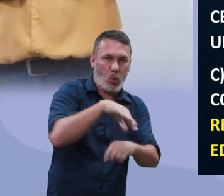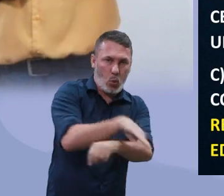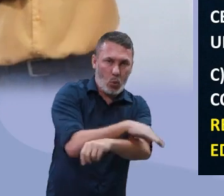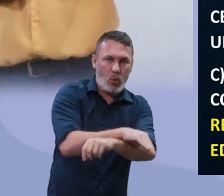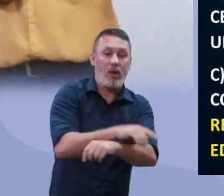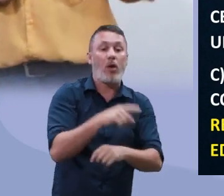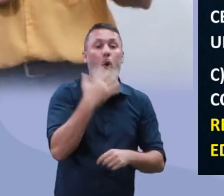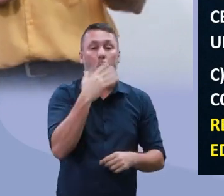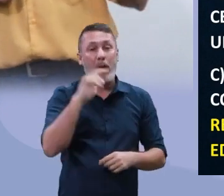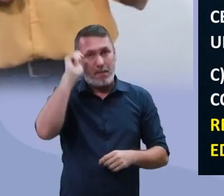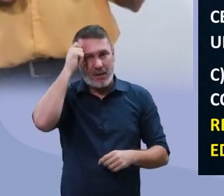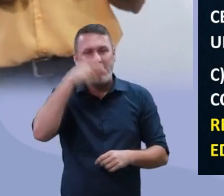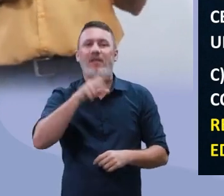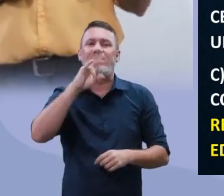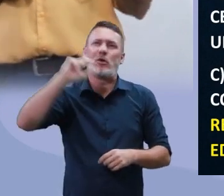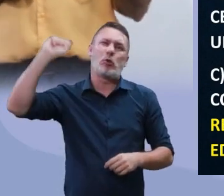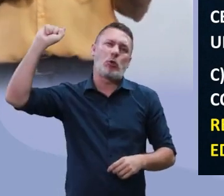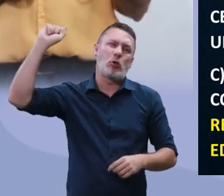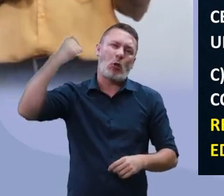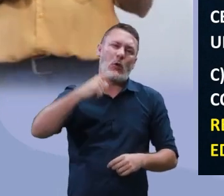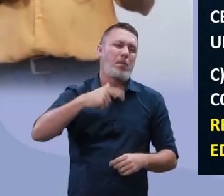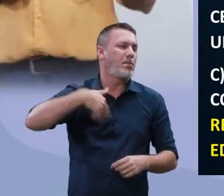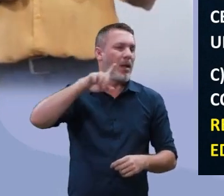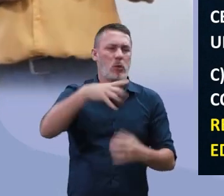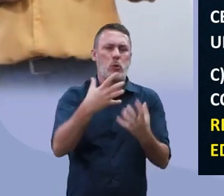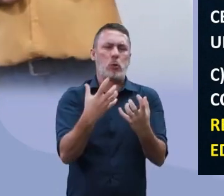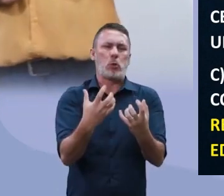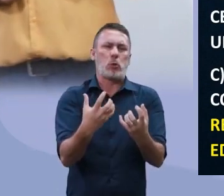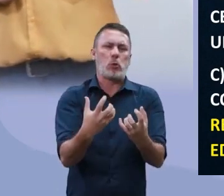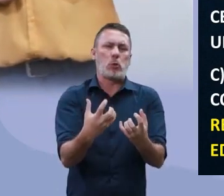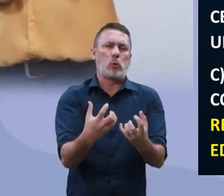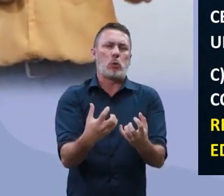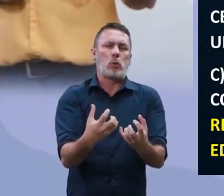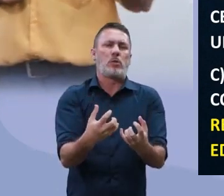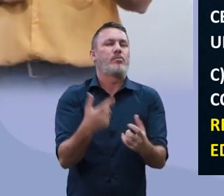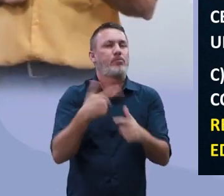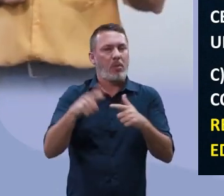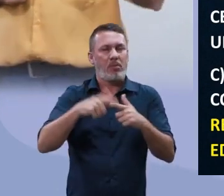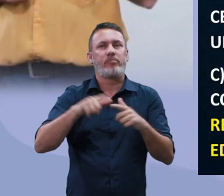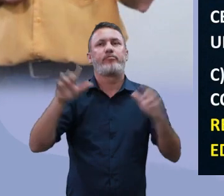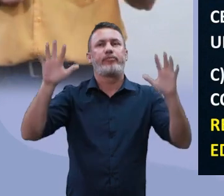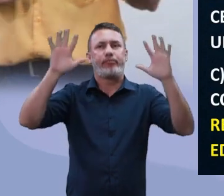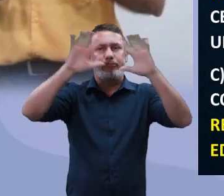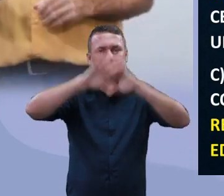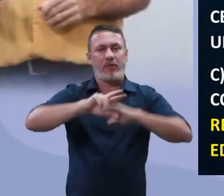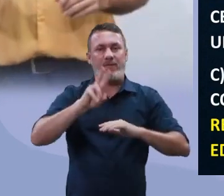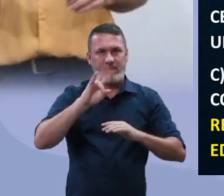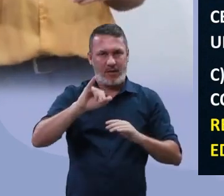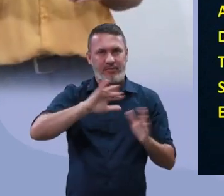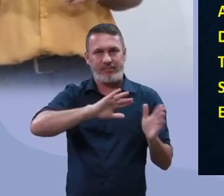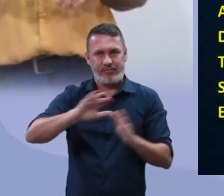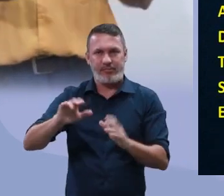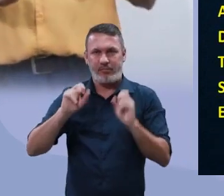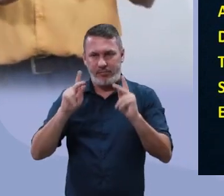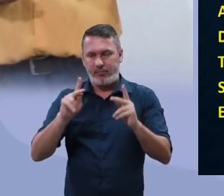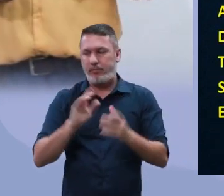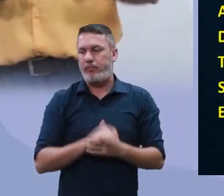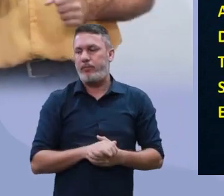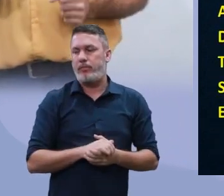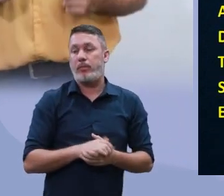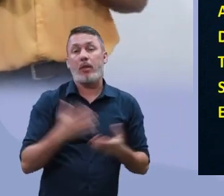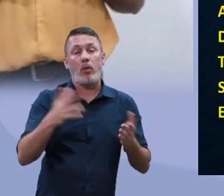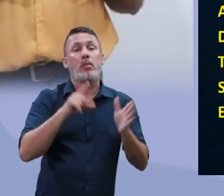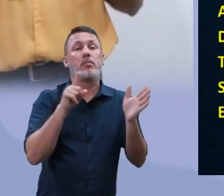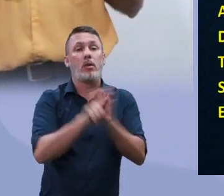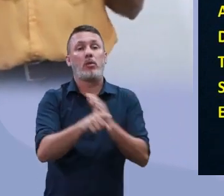escura vai absorver muito mais radiação do sol e vai irradiar muito mais. Beleza? E aí temos uma outra